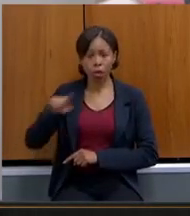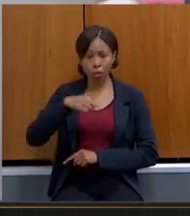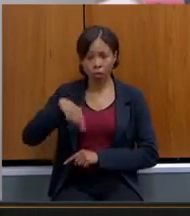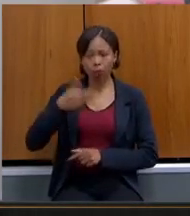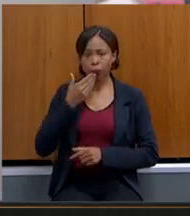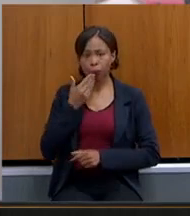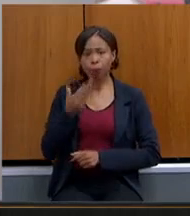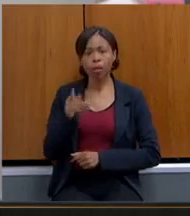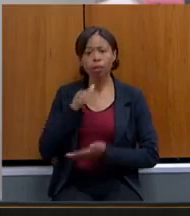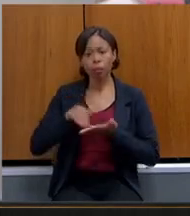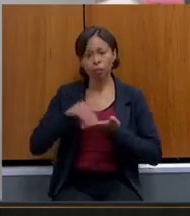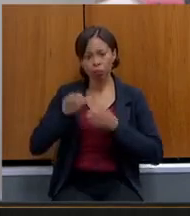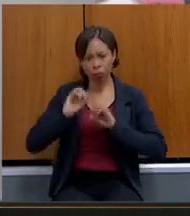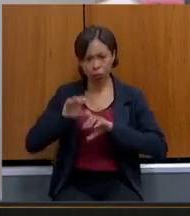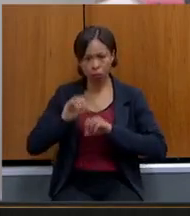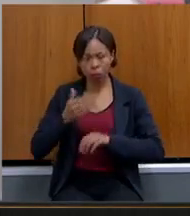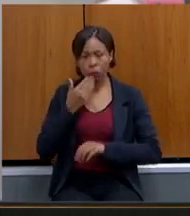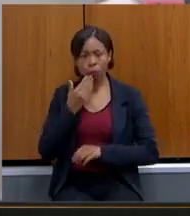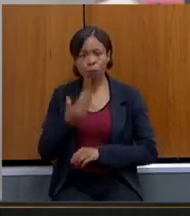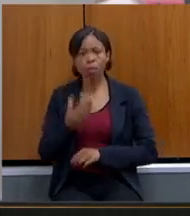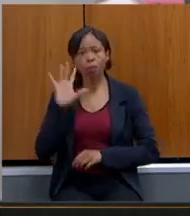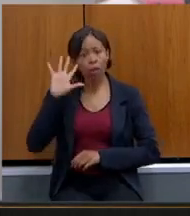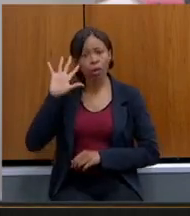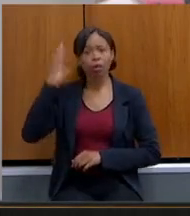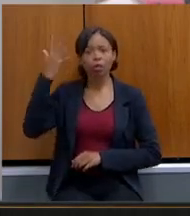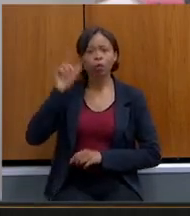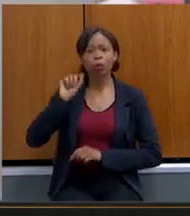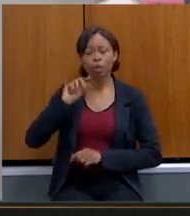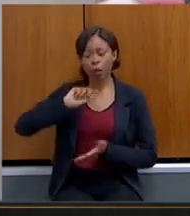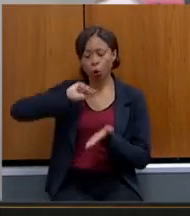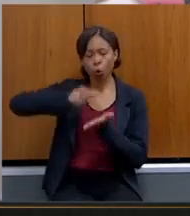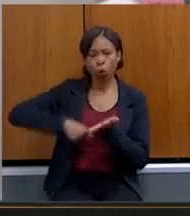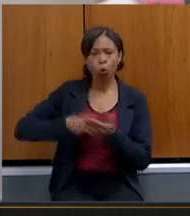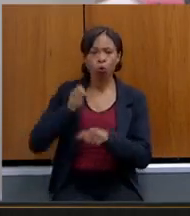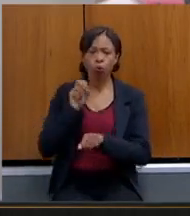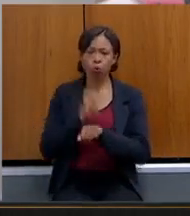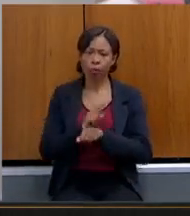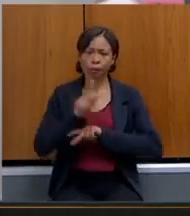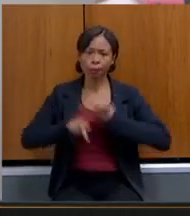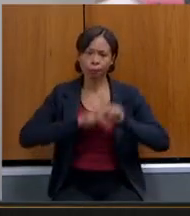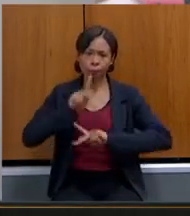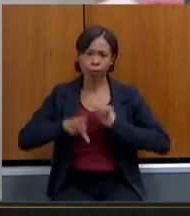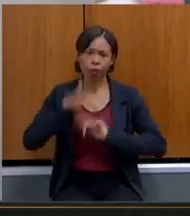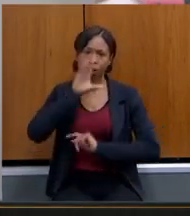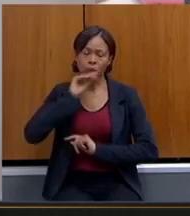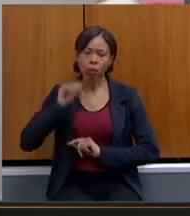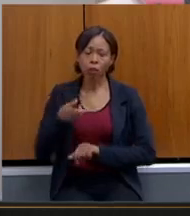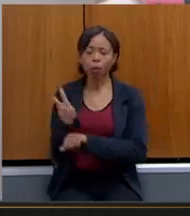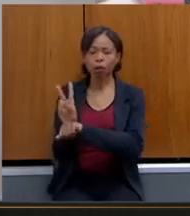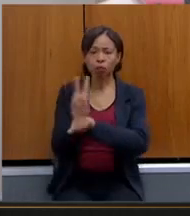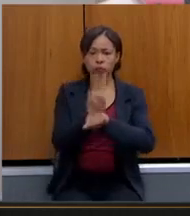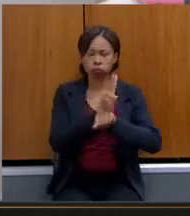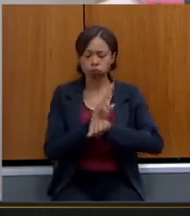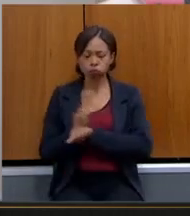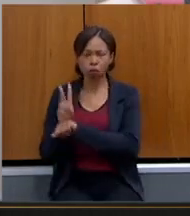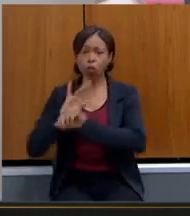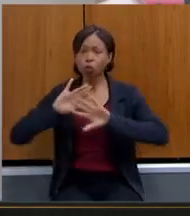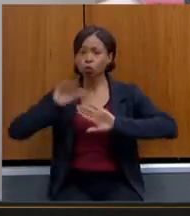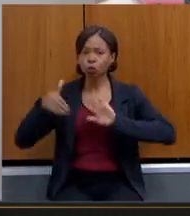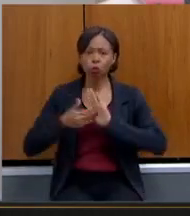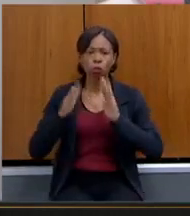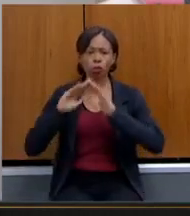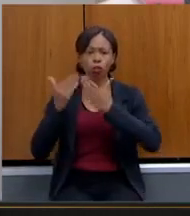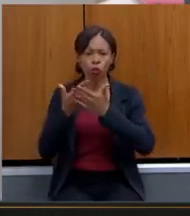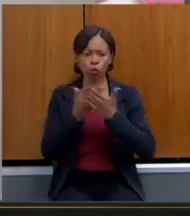seja encaminhada à Secretaria de Estado da Educação pedido de providências para contratação de pessoal para fazer a vigilância e segurança de todas as